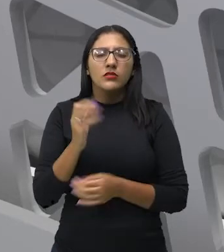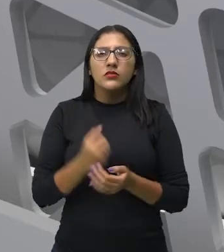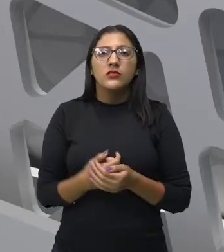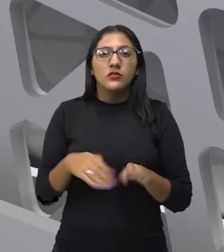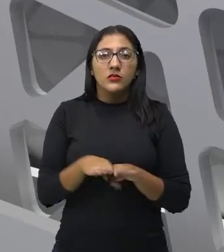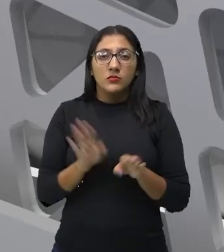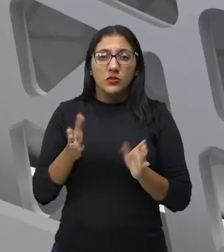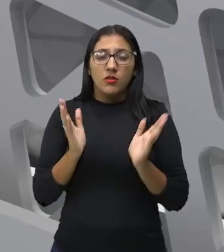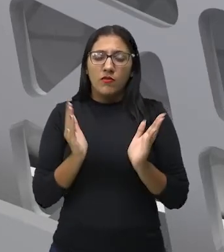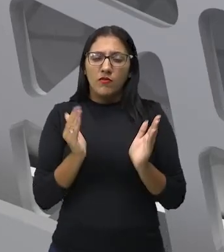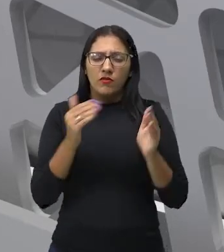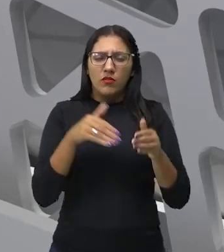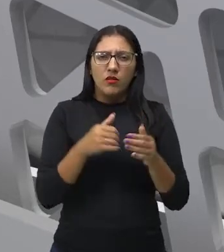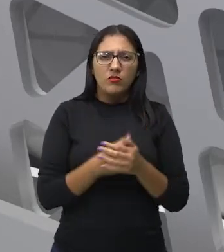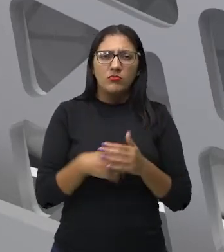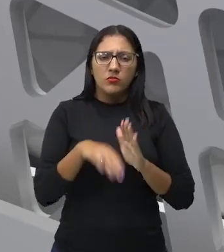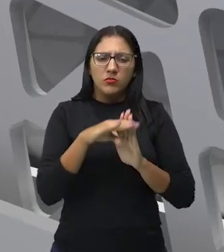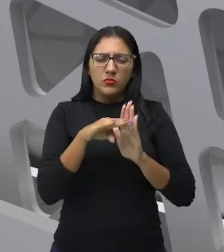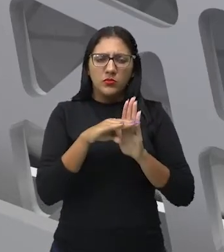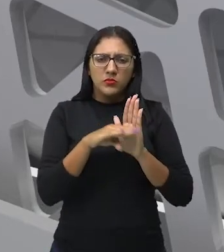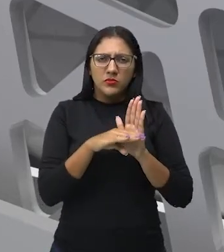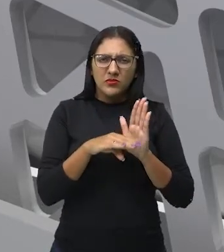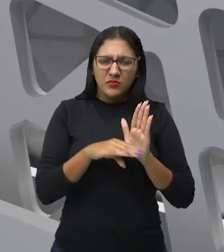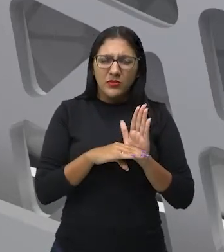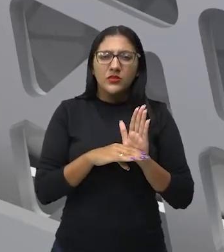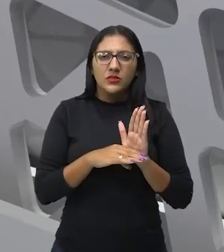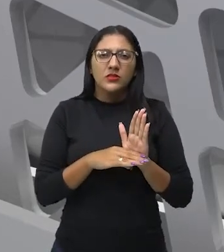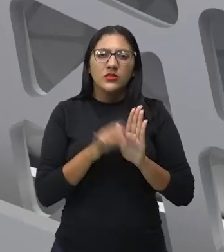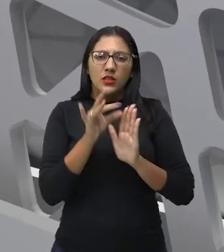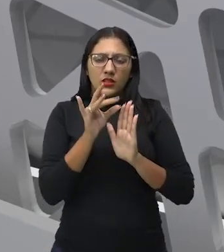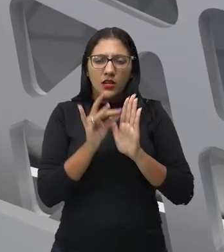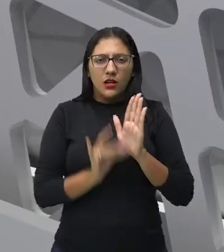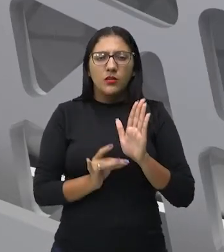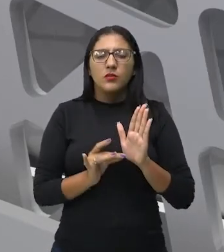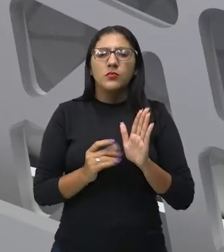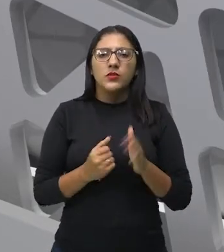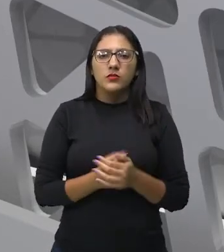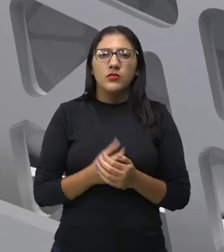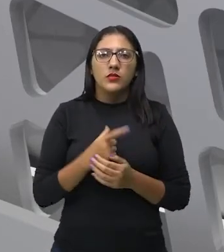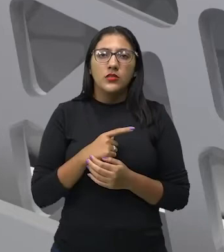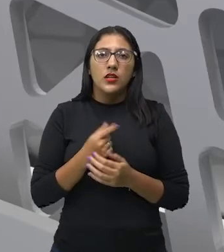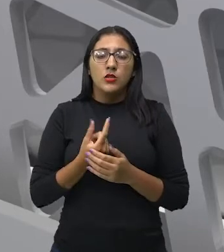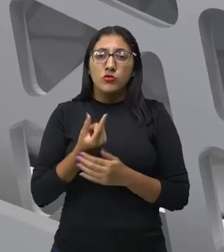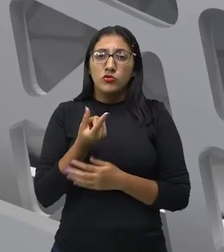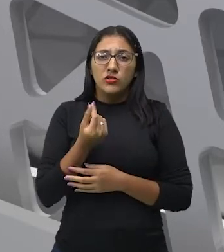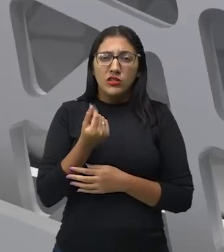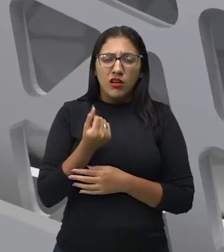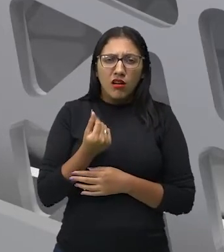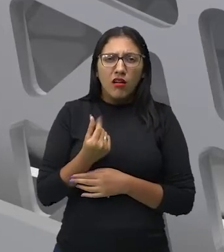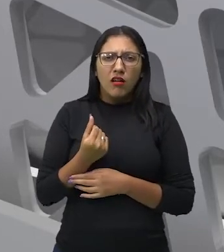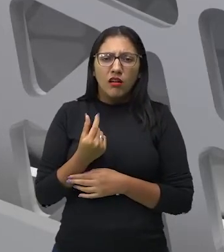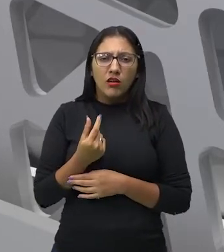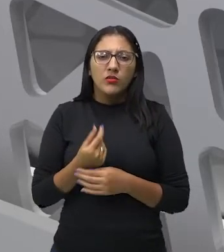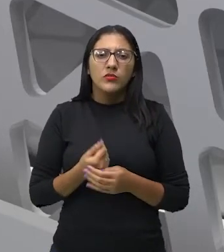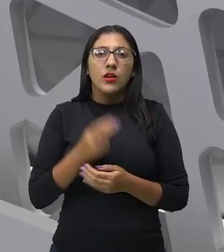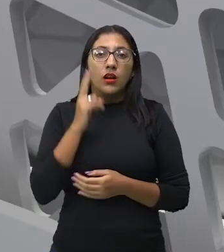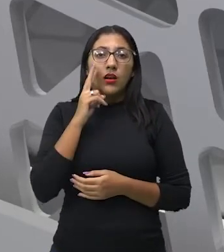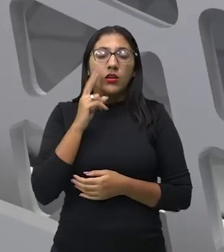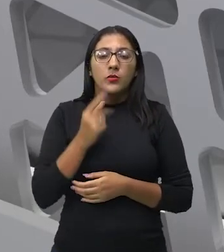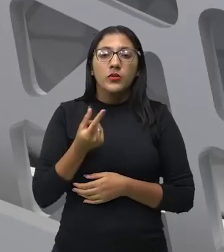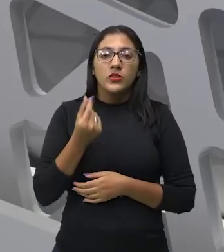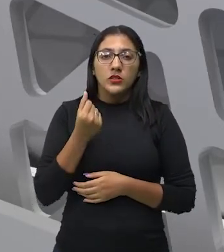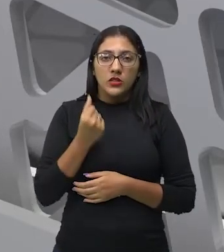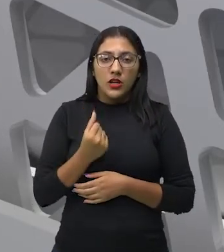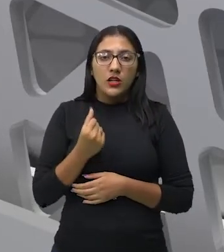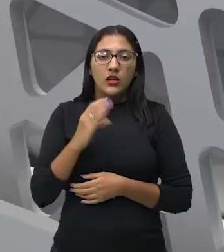já conceitou os termos que envolvem juros, né, que é capital, memoriza aí, ó,